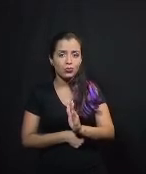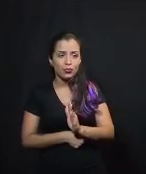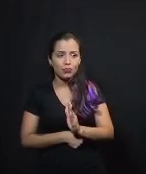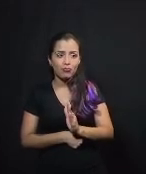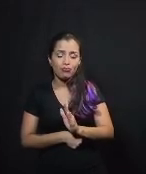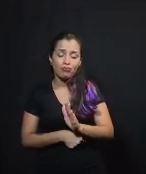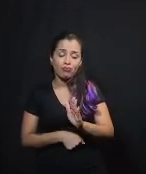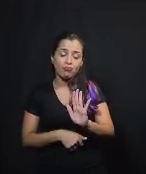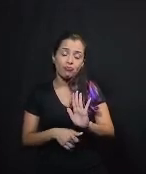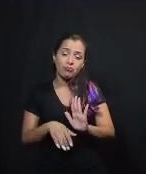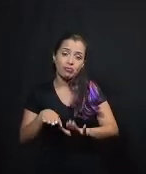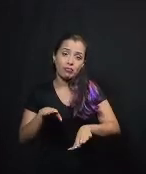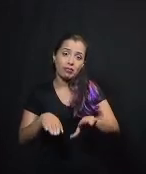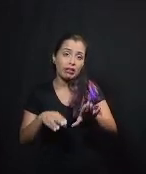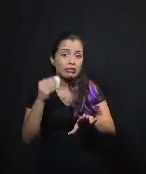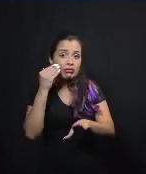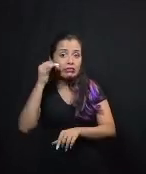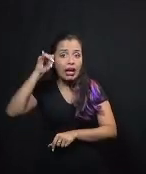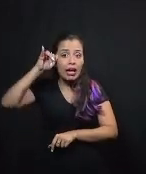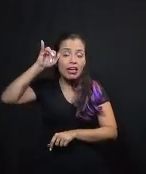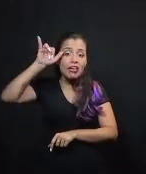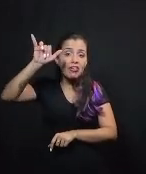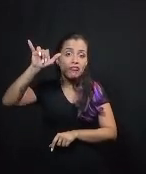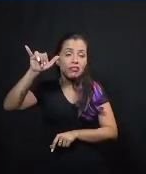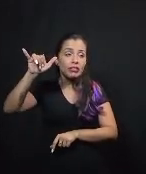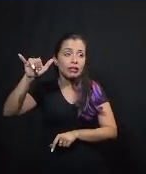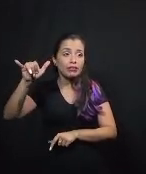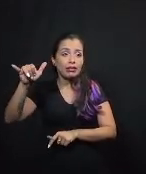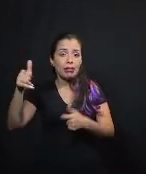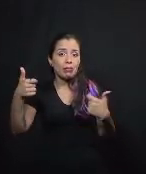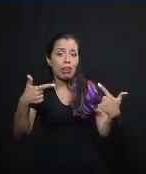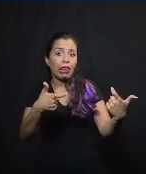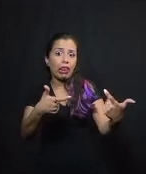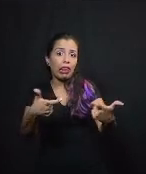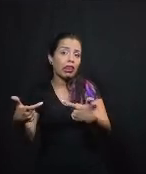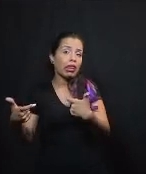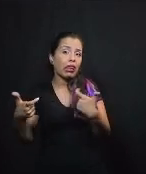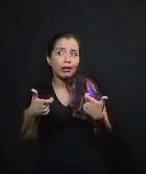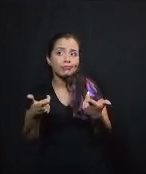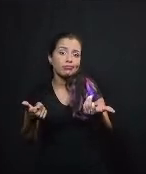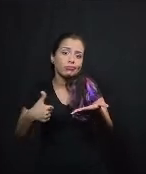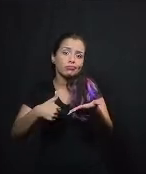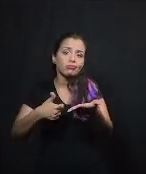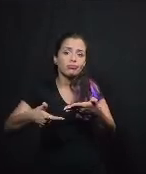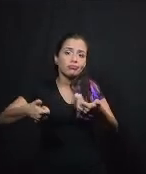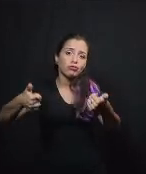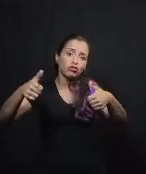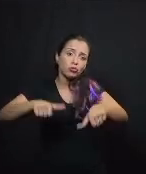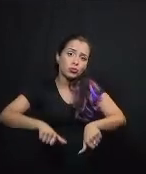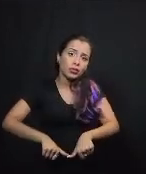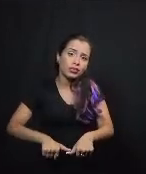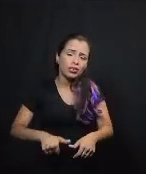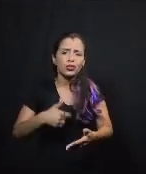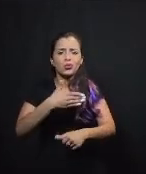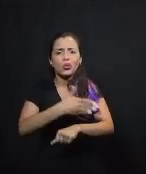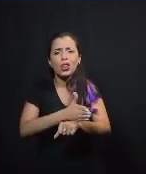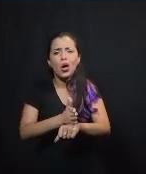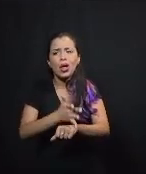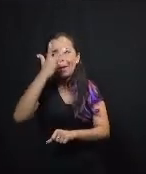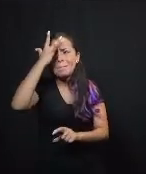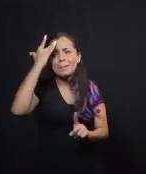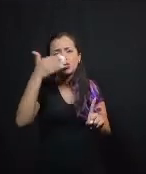sabe evitar pelo menos o tiroteio que a gente ouve toda hora, a gente ouve falando não sei quem que foi assassinado por